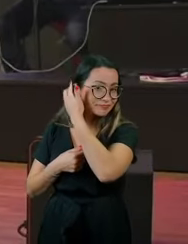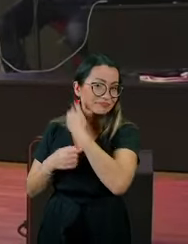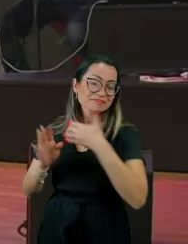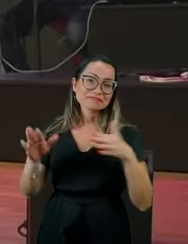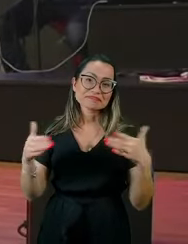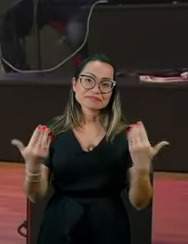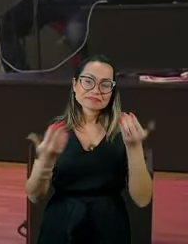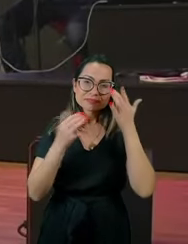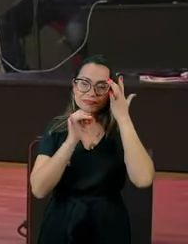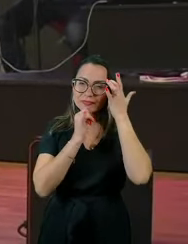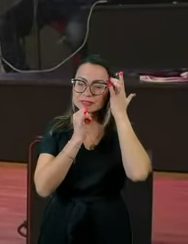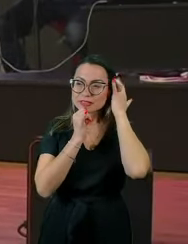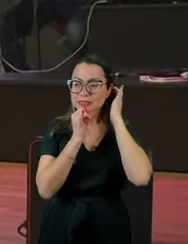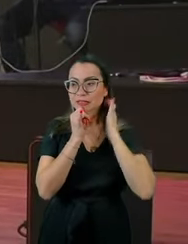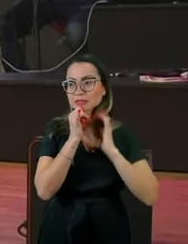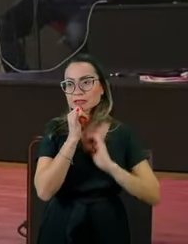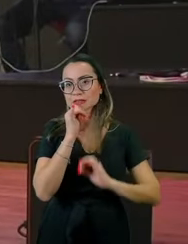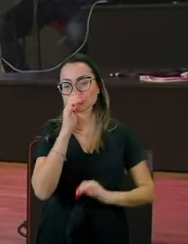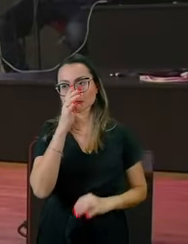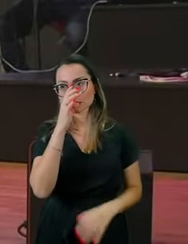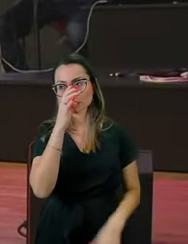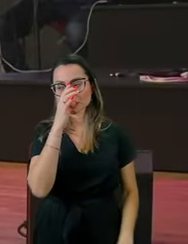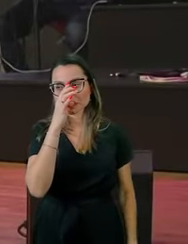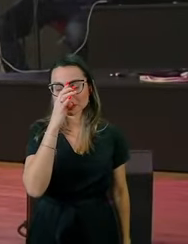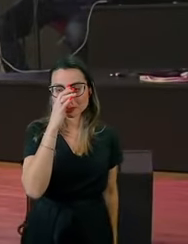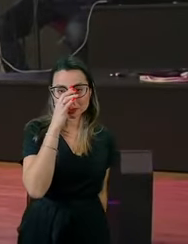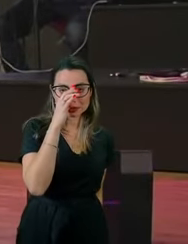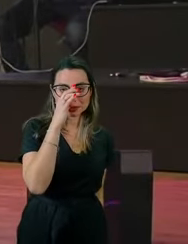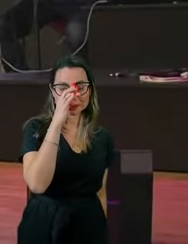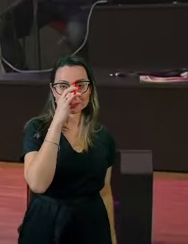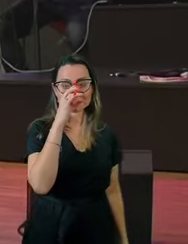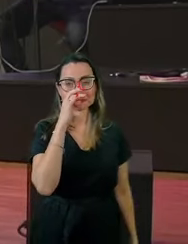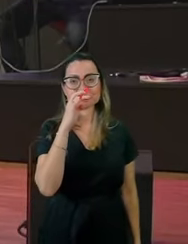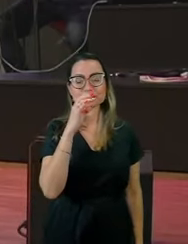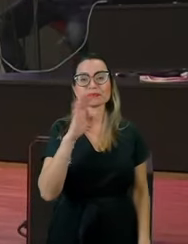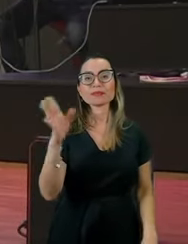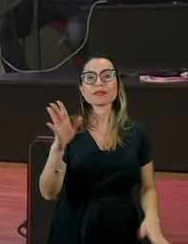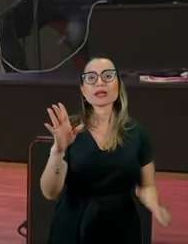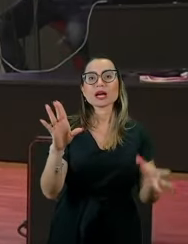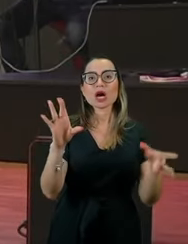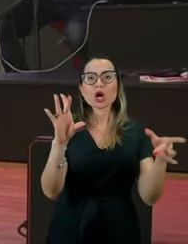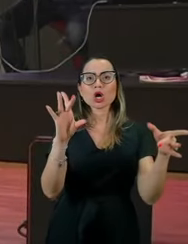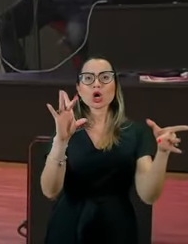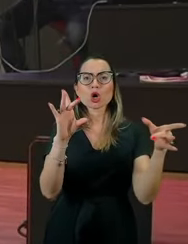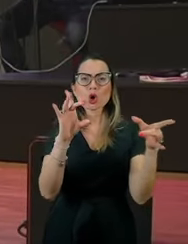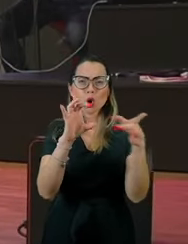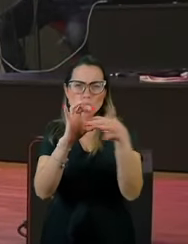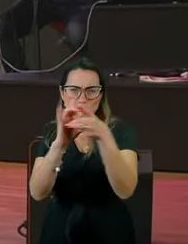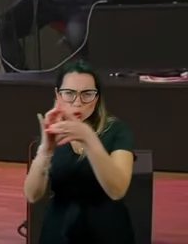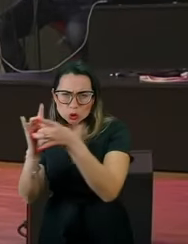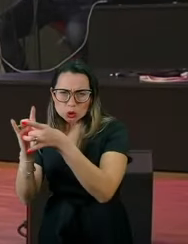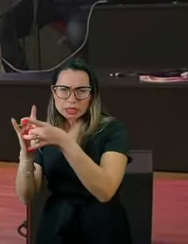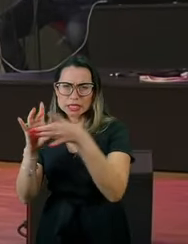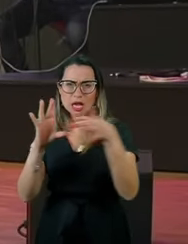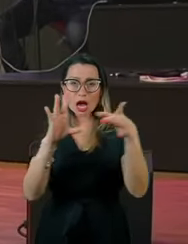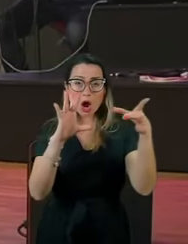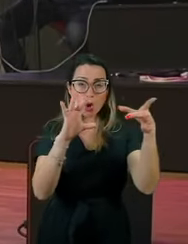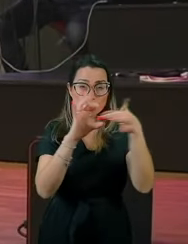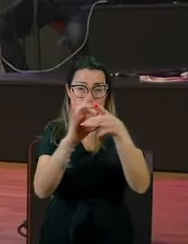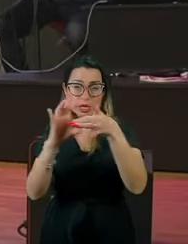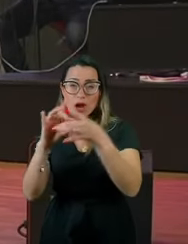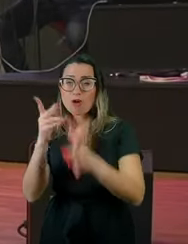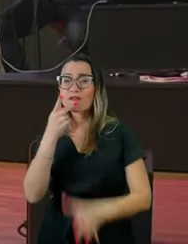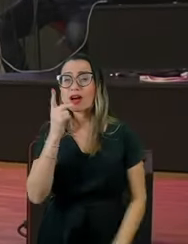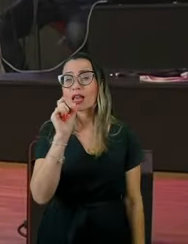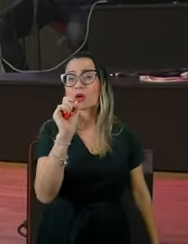Conchavo fala de cambalacho, arranjo, conivência, trama. Conexões fala de ligação, união e vínculo verdadeiro.